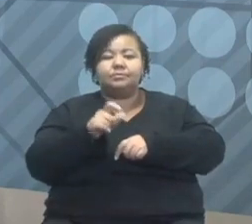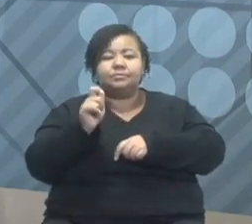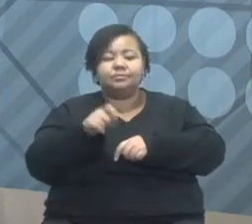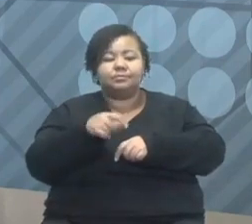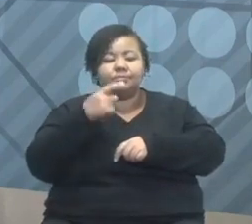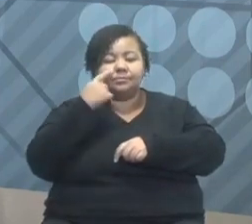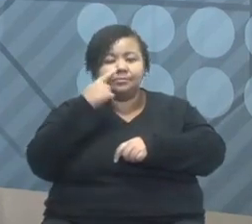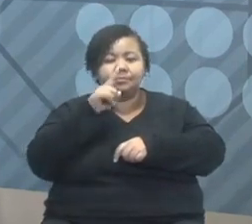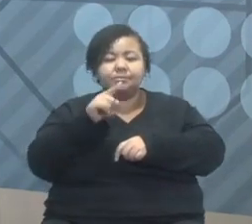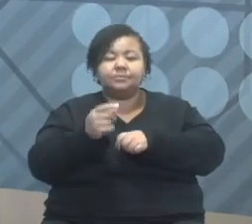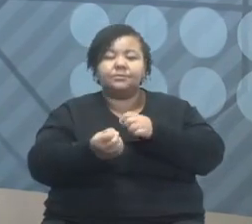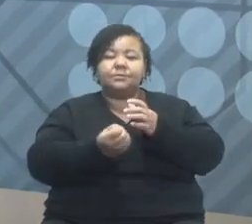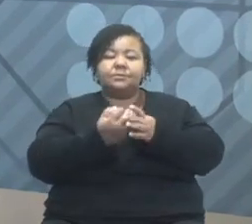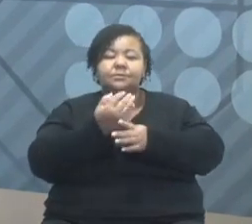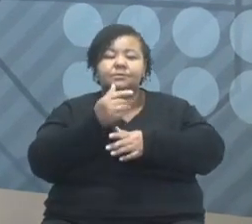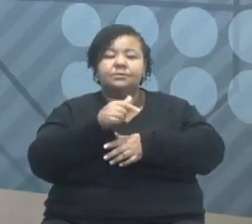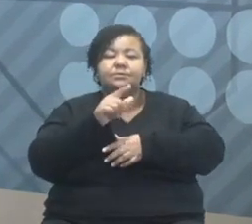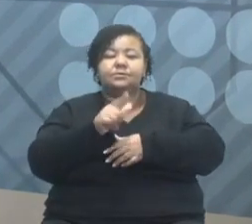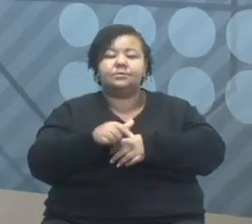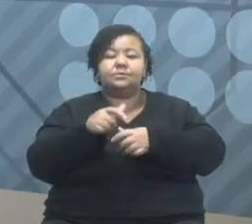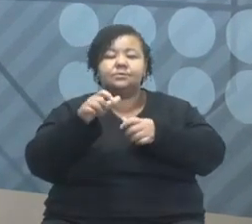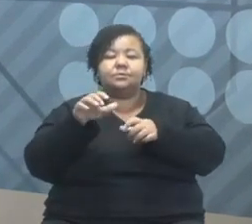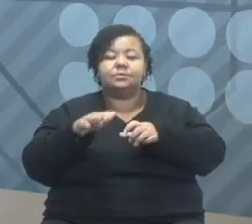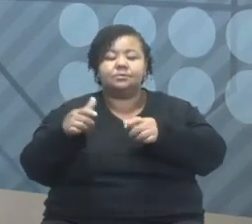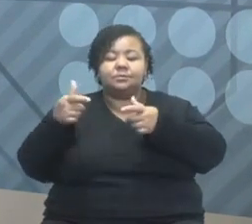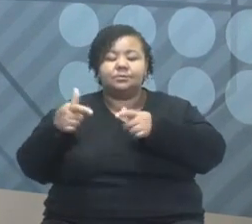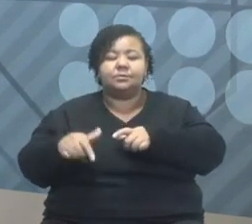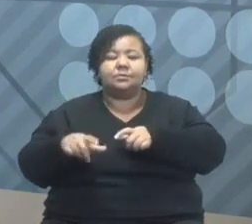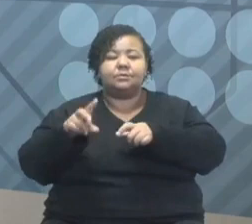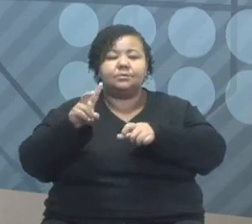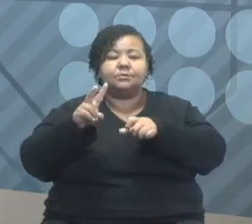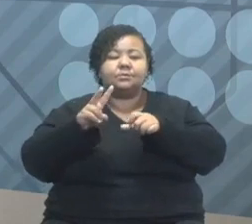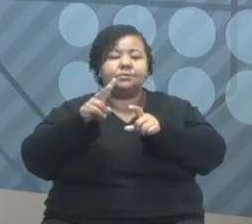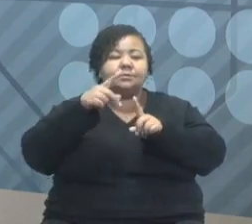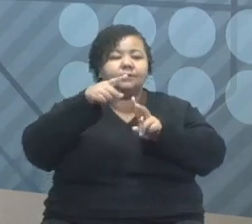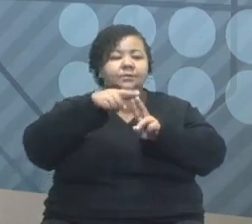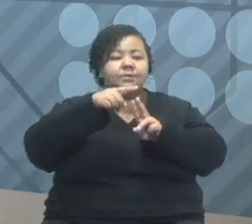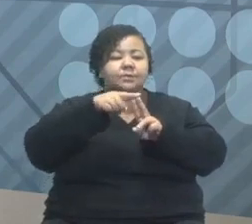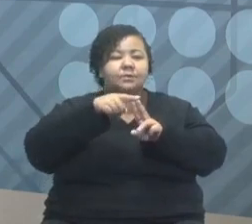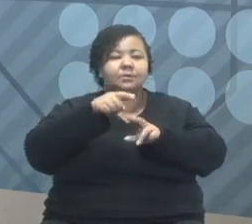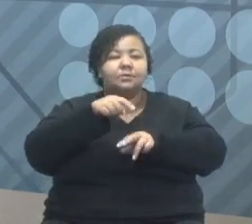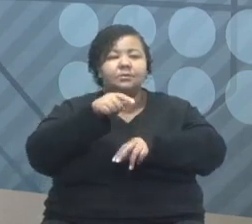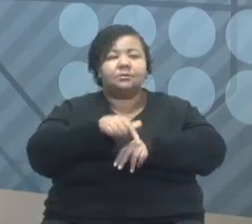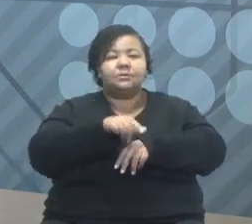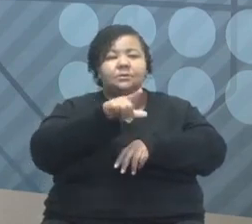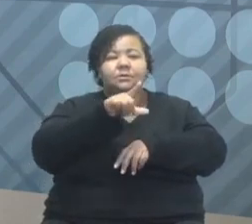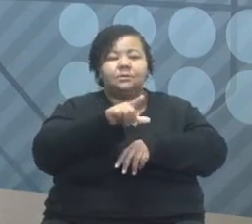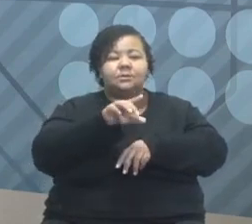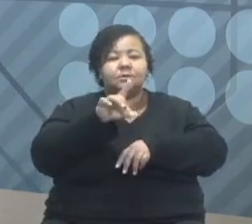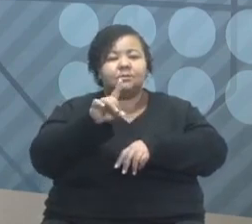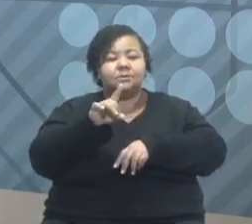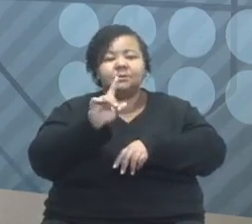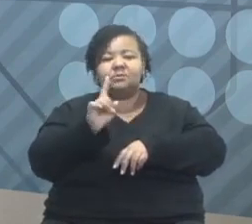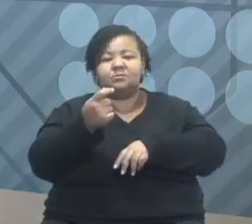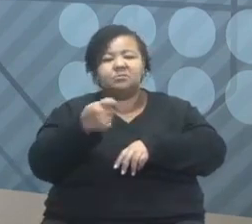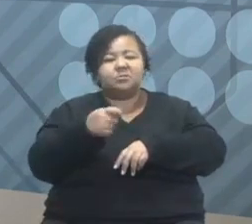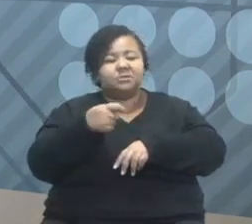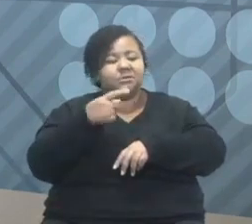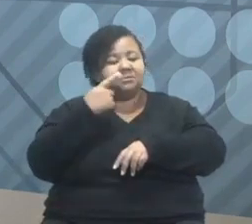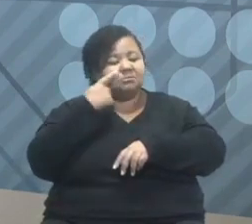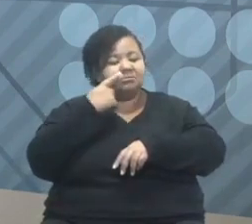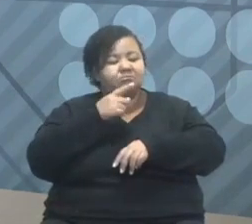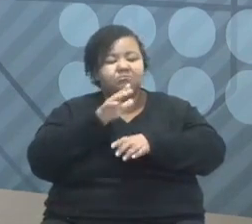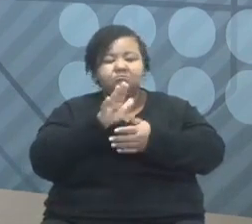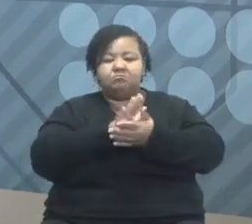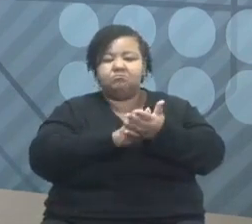temos que verificar se gera o espaço vetorial. Mas, professor, e se deu linearmente independente, tem que ver se vai gerar mesmo? Não, se não